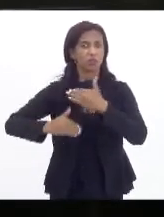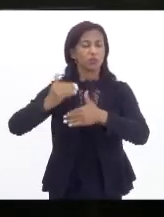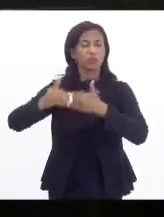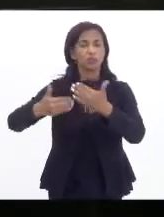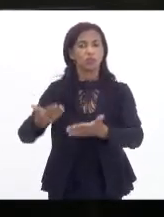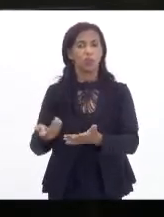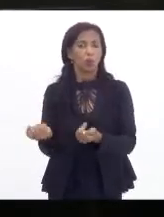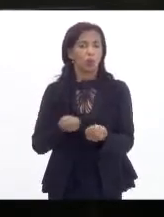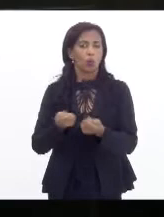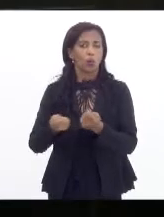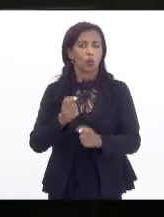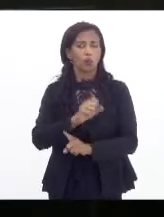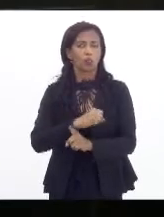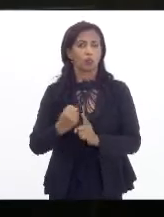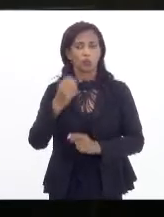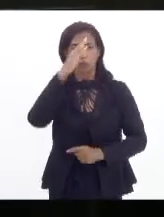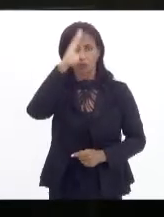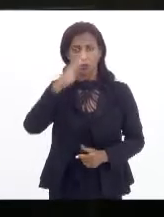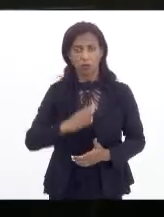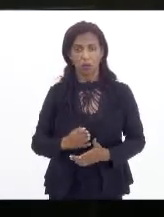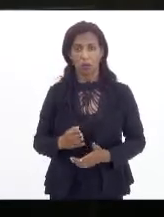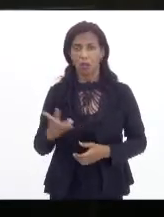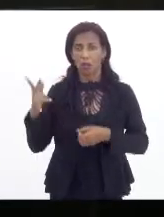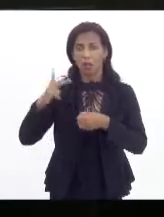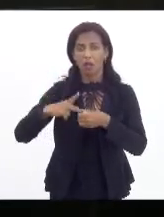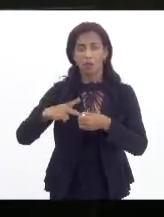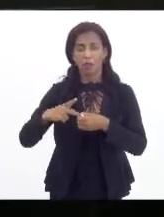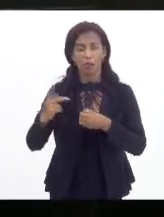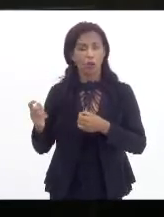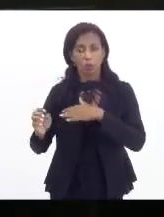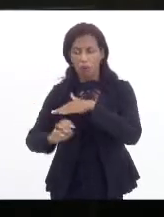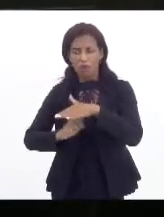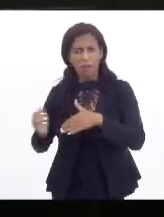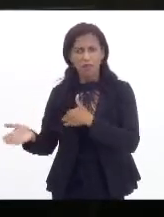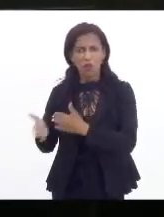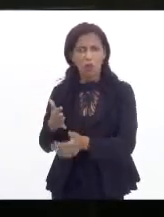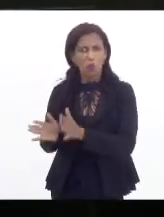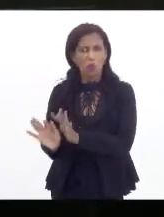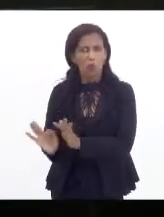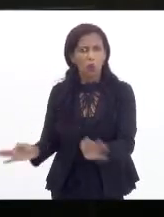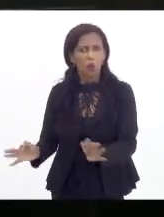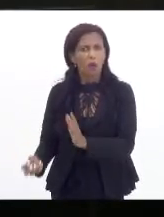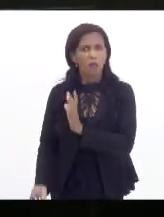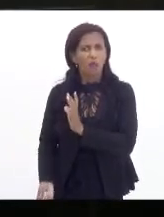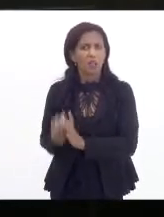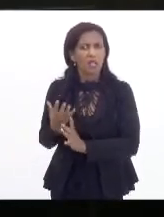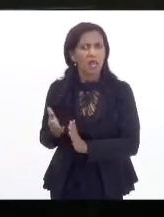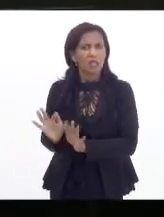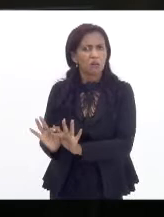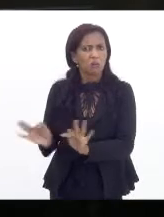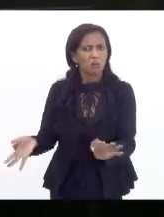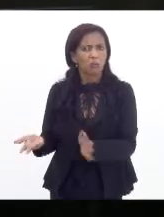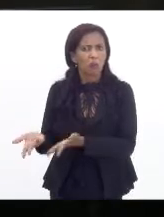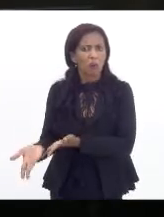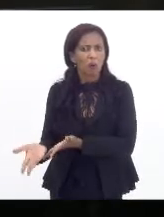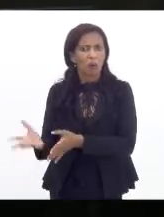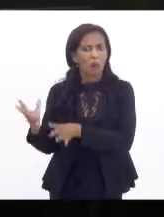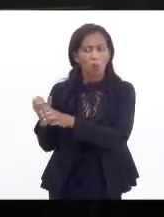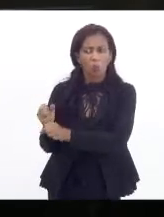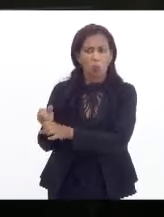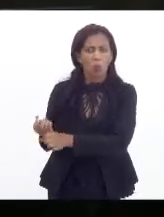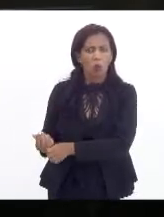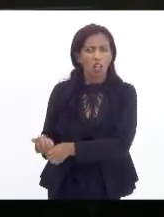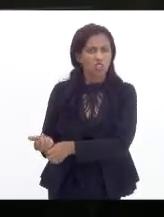desenvolvimento econômico e social do Brasil. A Petrobras não é uma empresa qualquer. Ela não foi criada para ser uma empresa qualquer, para acumular